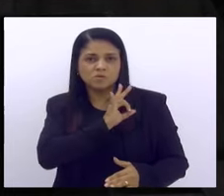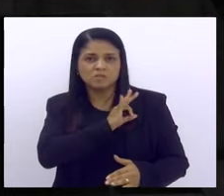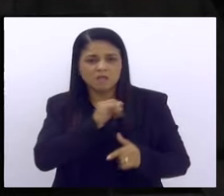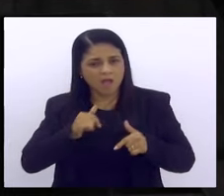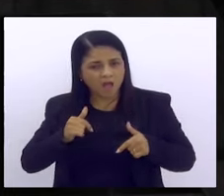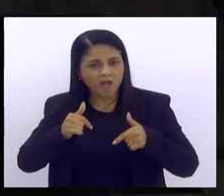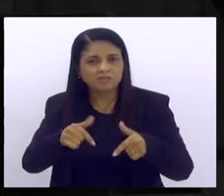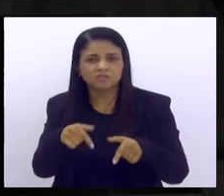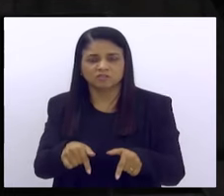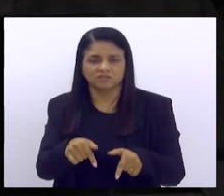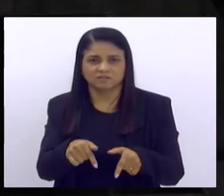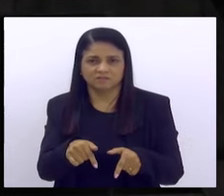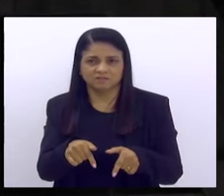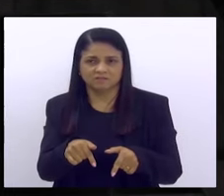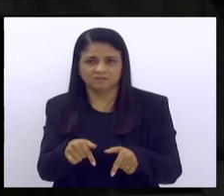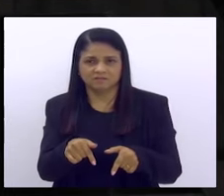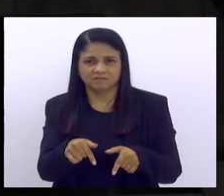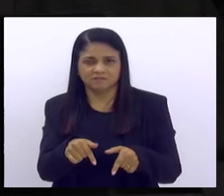providências.